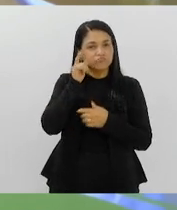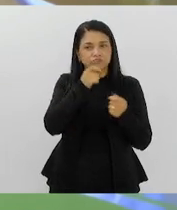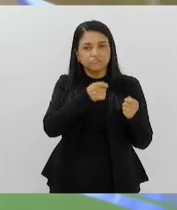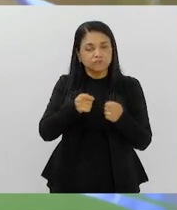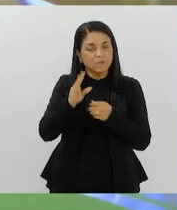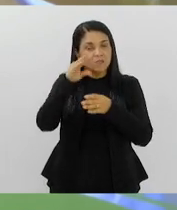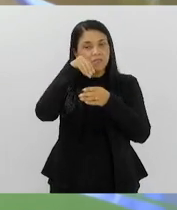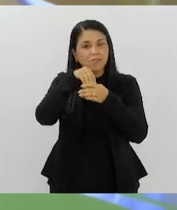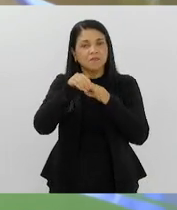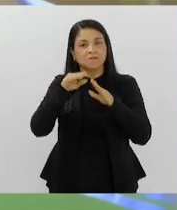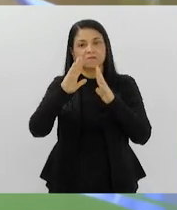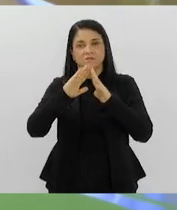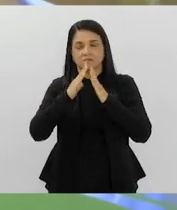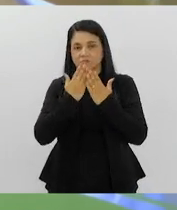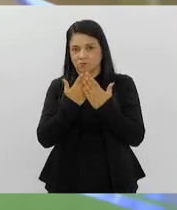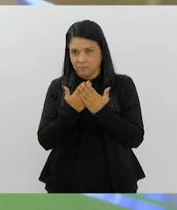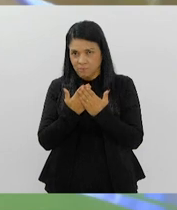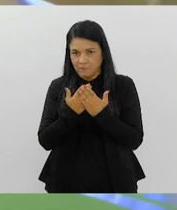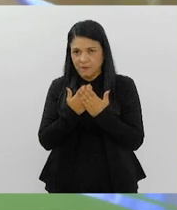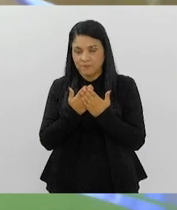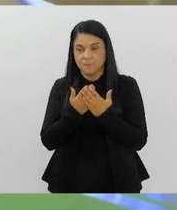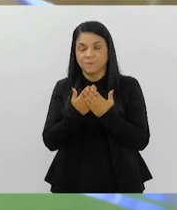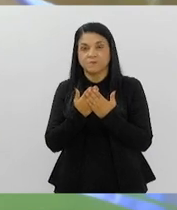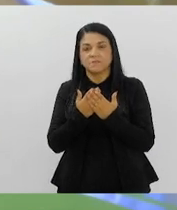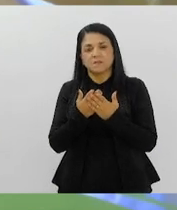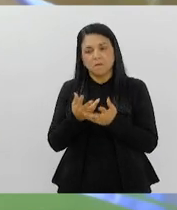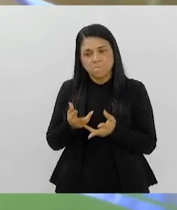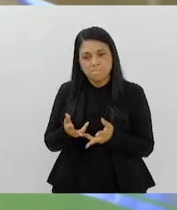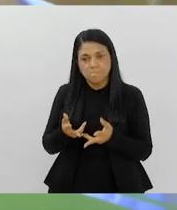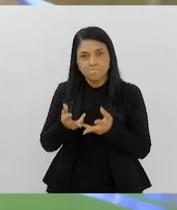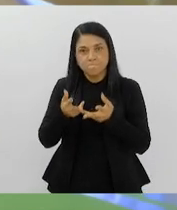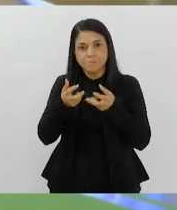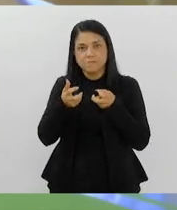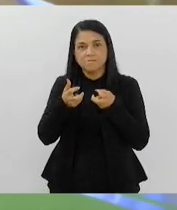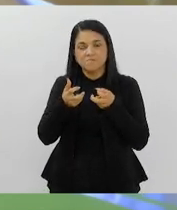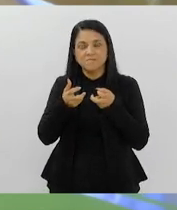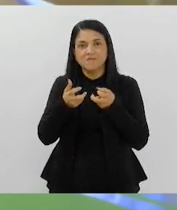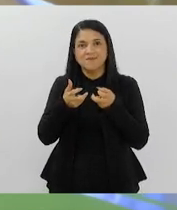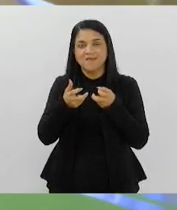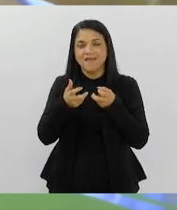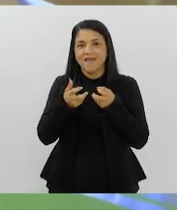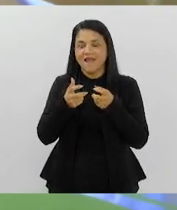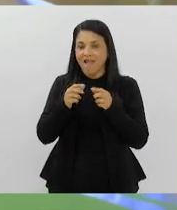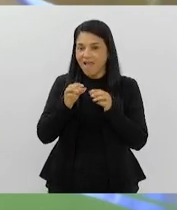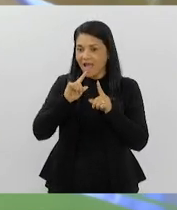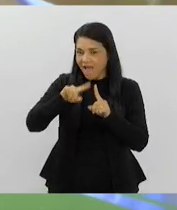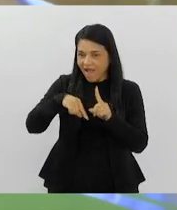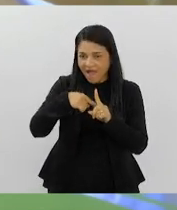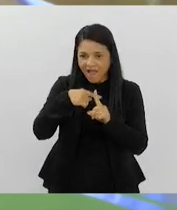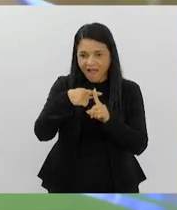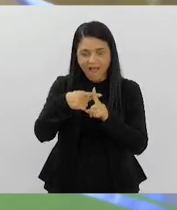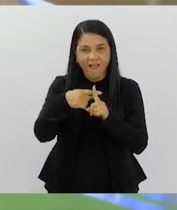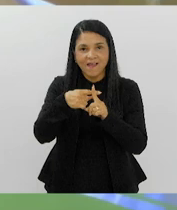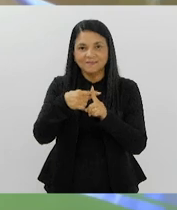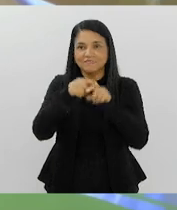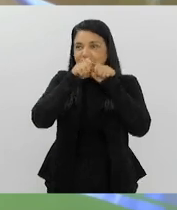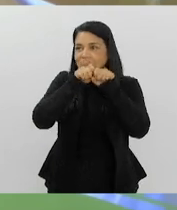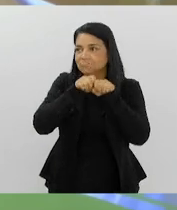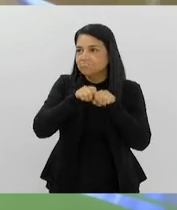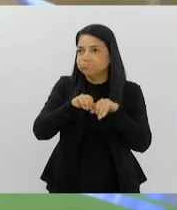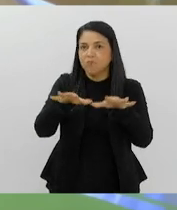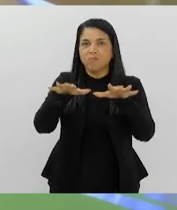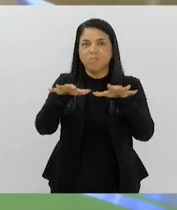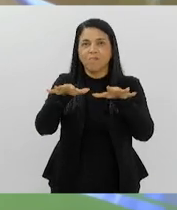escola. Porém, foi verificado que isso poderia ser mais assertivo e de um alcance ainda maior.